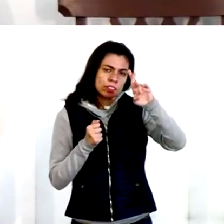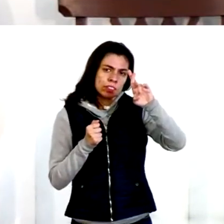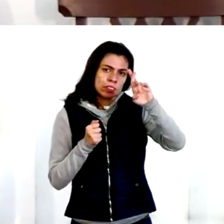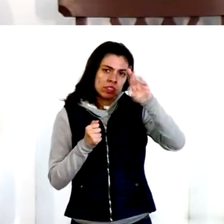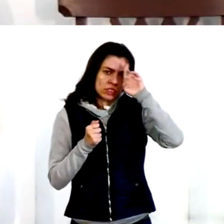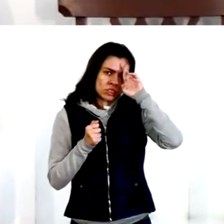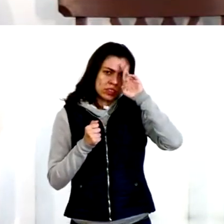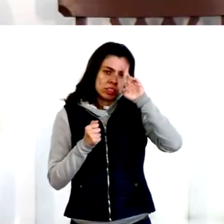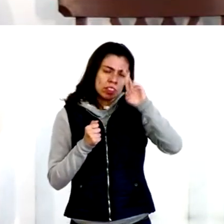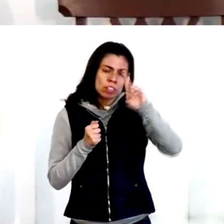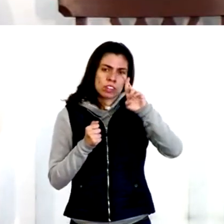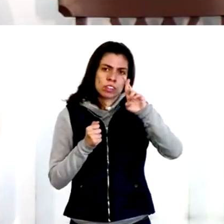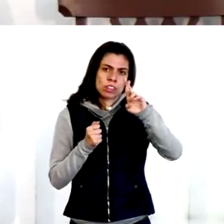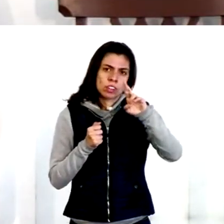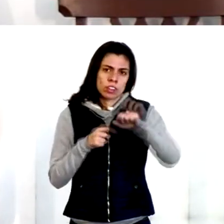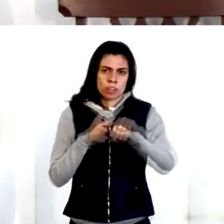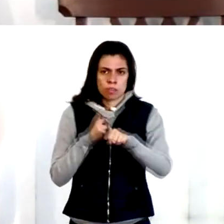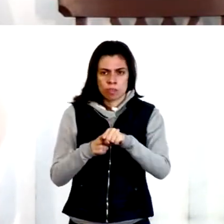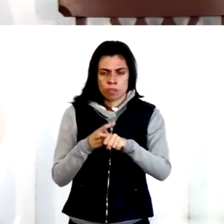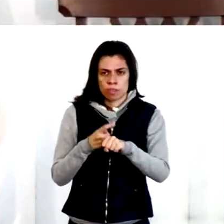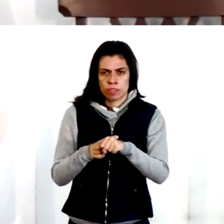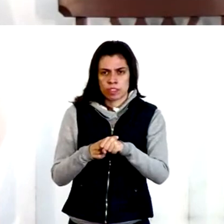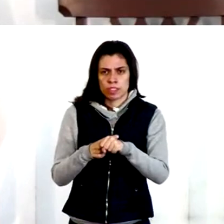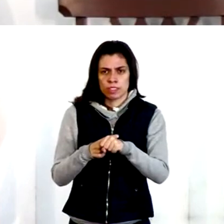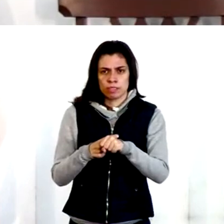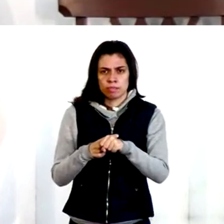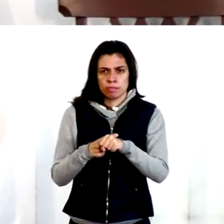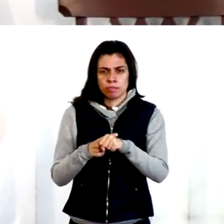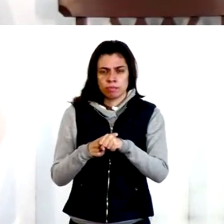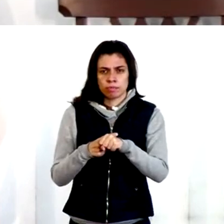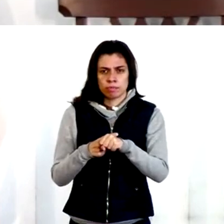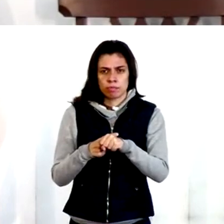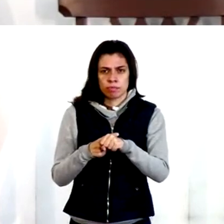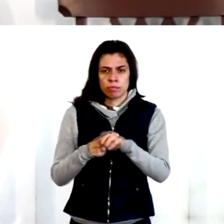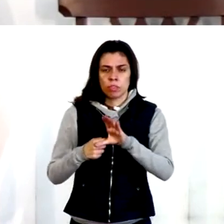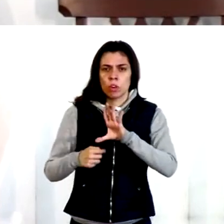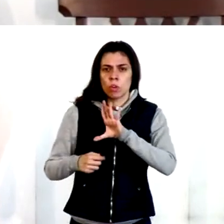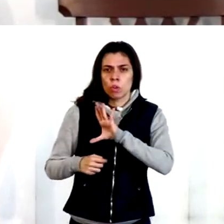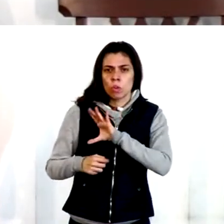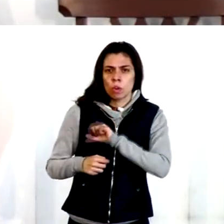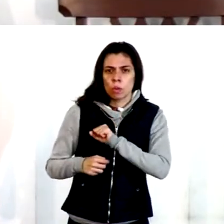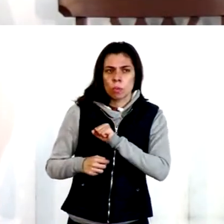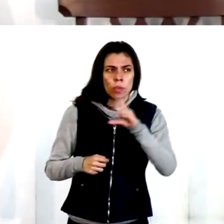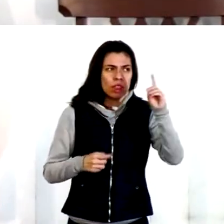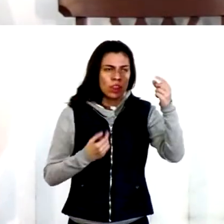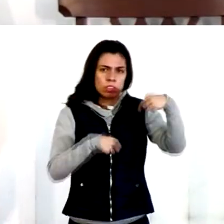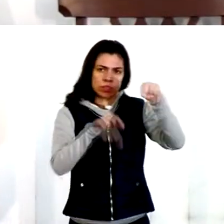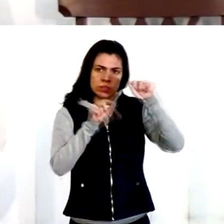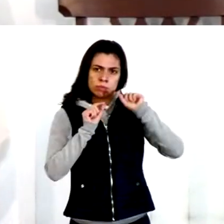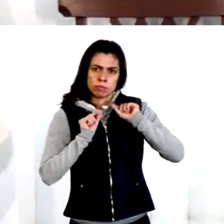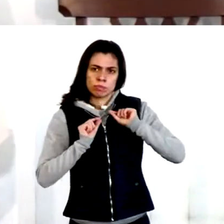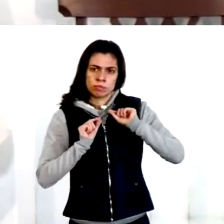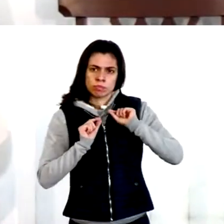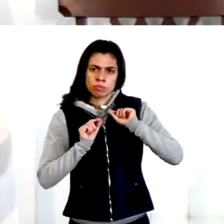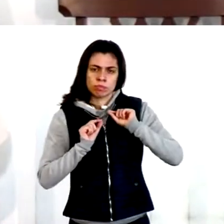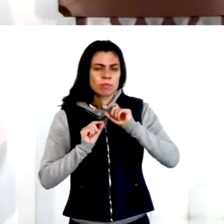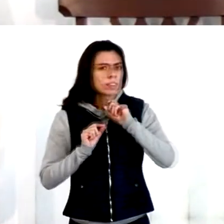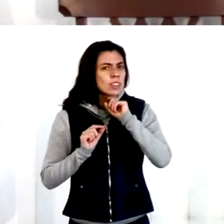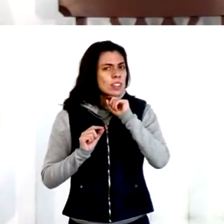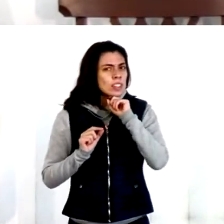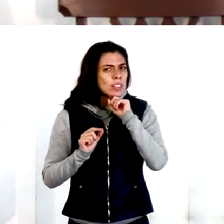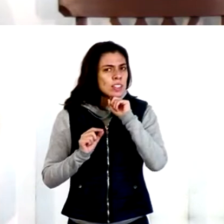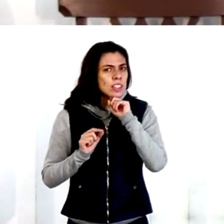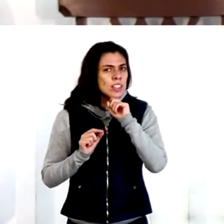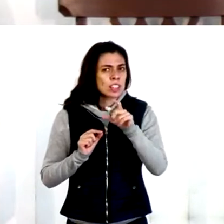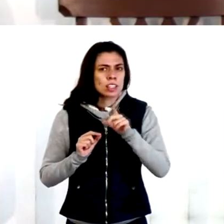maravilhosos a vida inteira. Eles sabem que o amor colocado em seus corações foi Deus quem colocou. Ninguém é dono